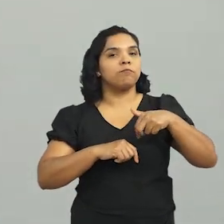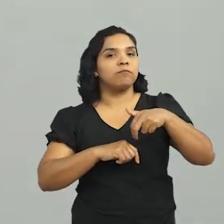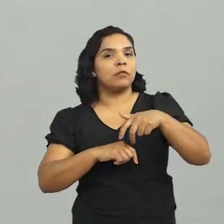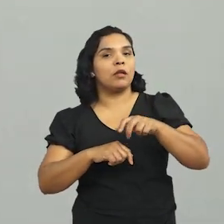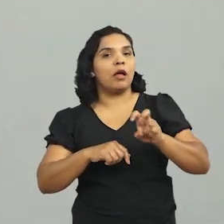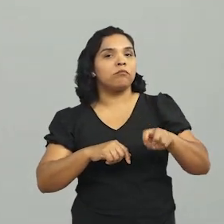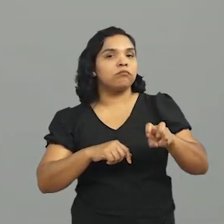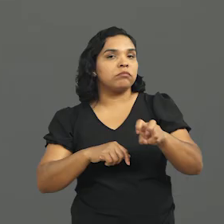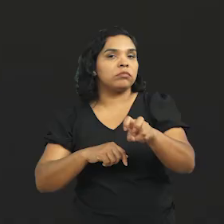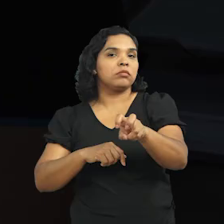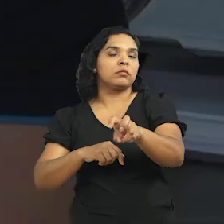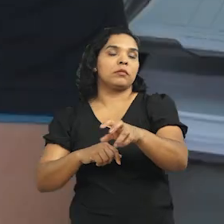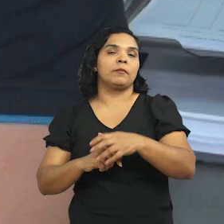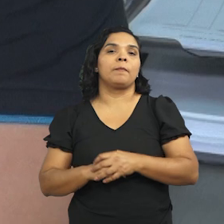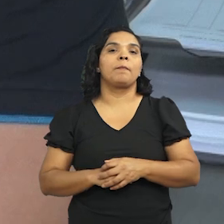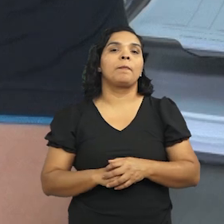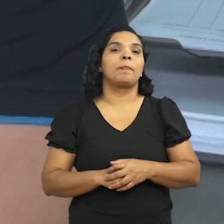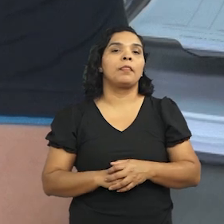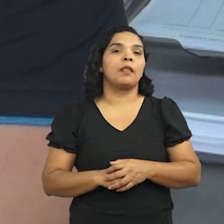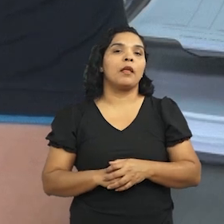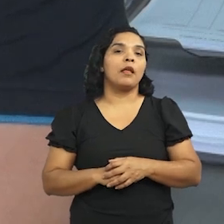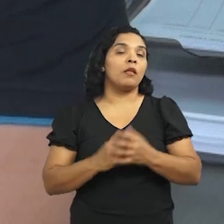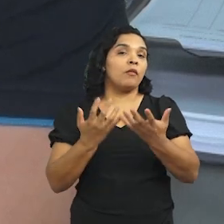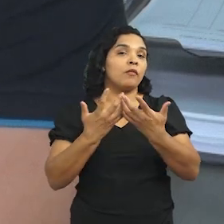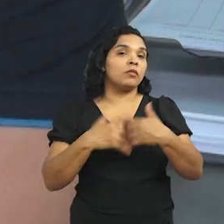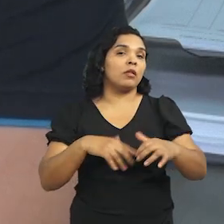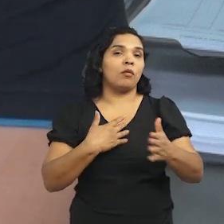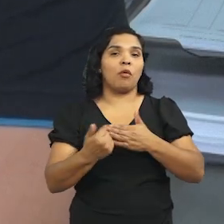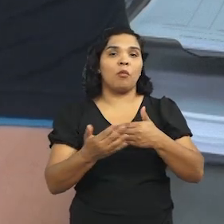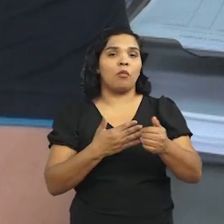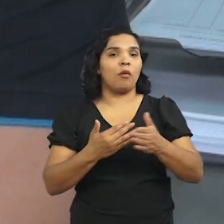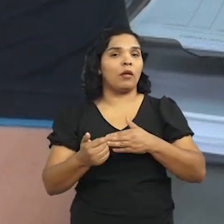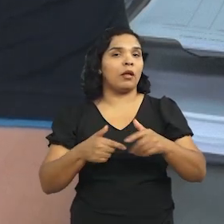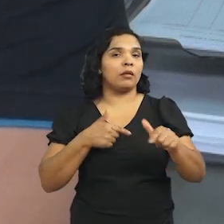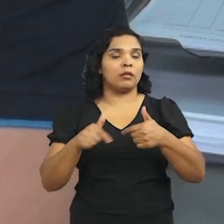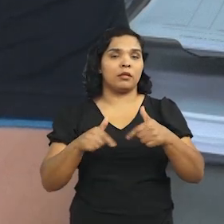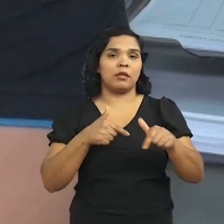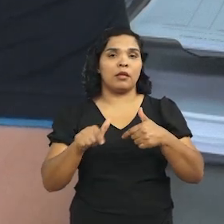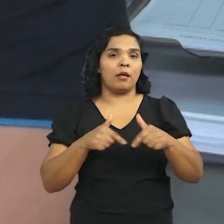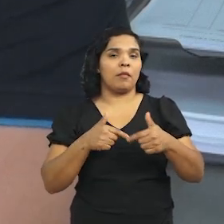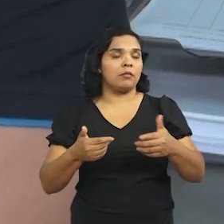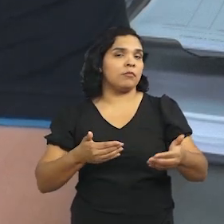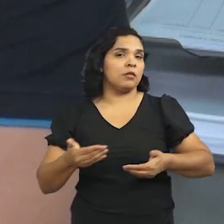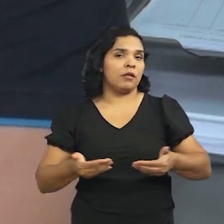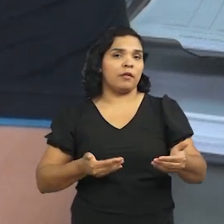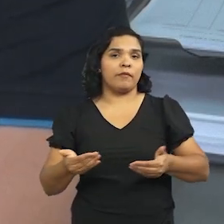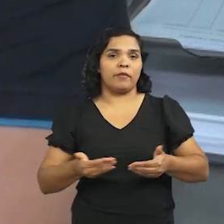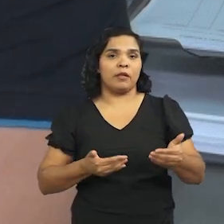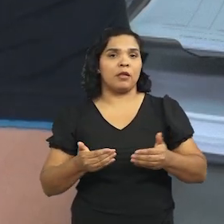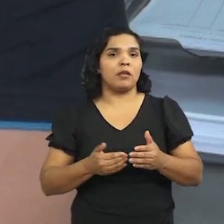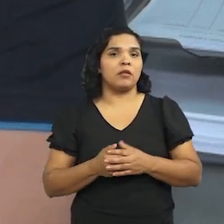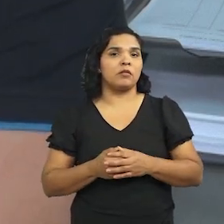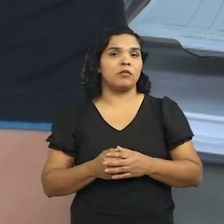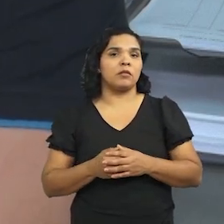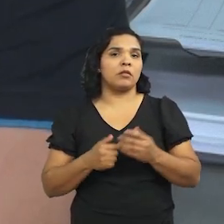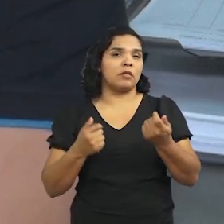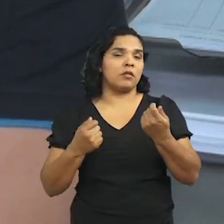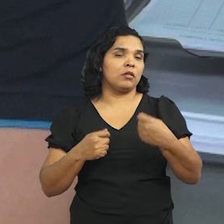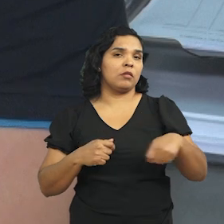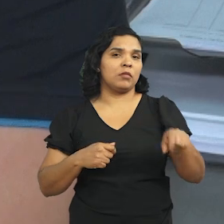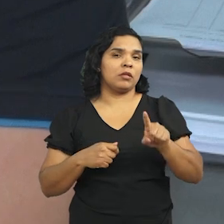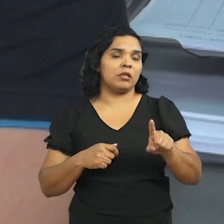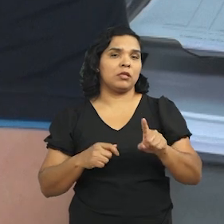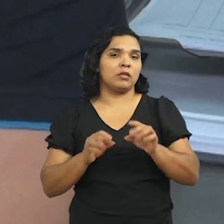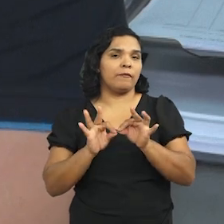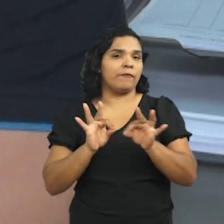né, posteriormente ao condutor. Ele funciona como um serviço, onde qualquer dispositivo que tem uma interface de comunicação sem fio,